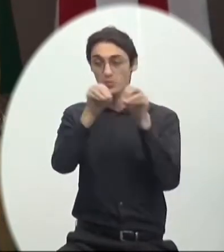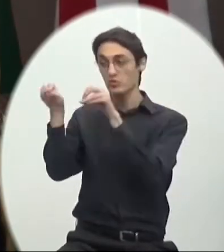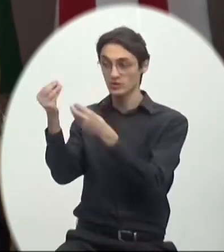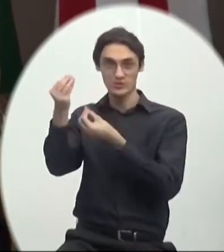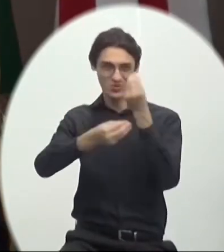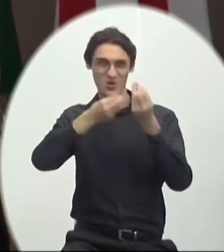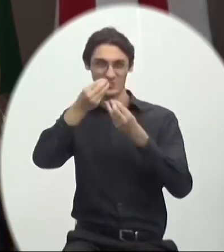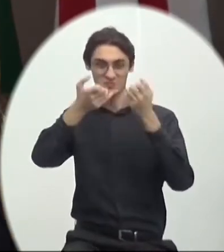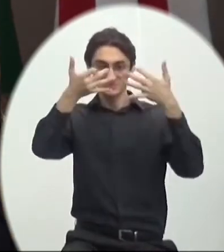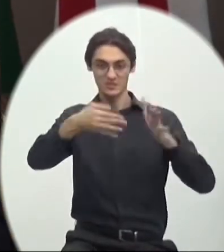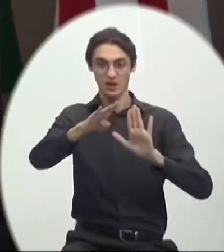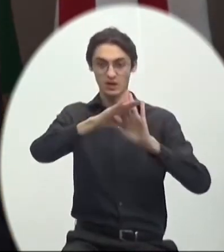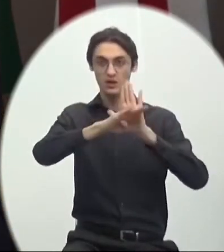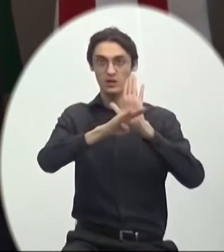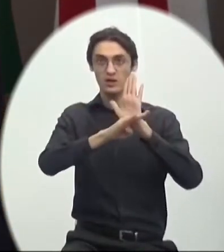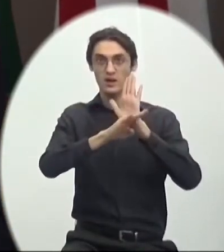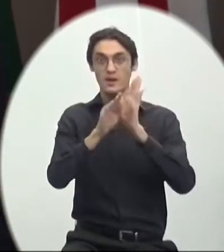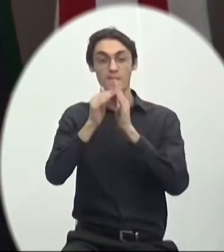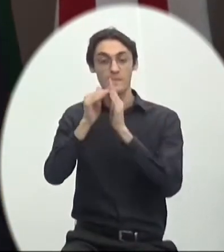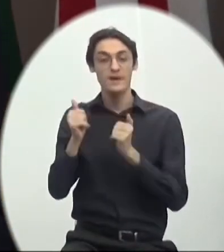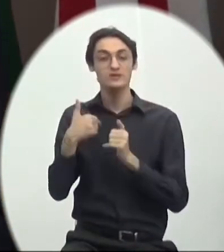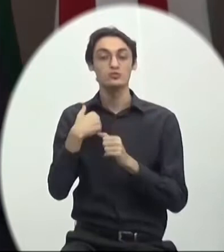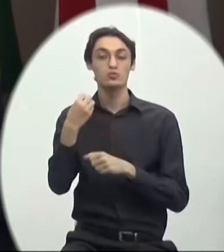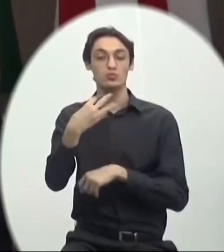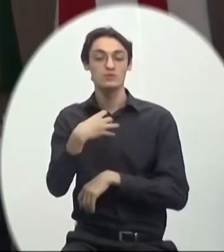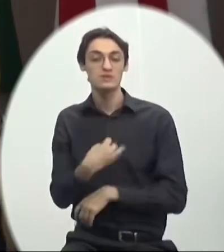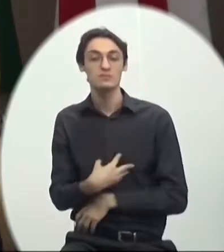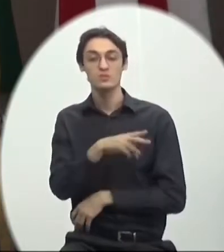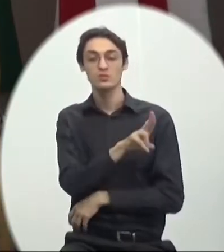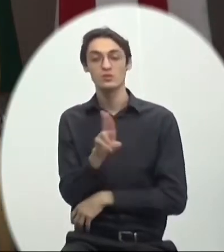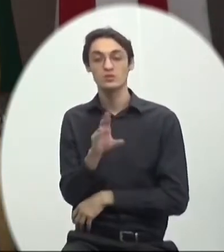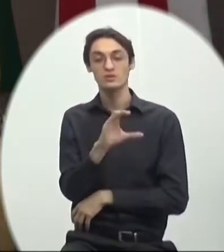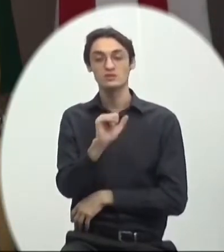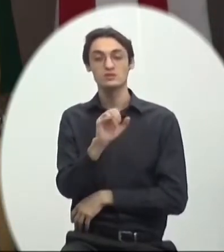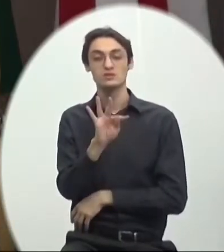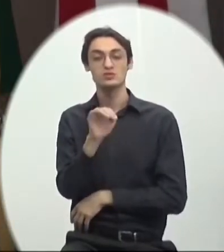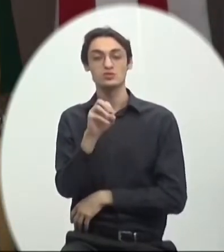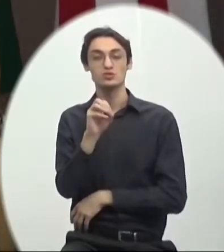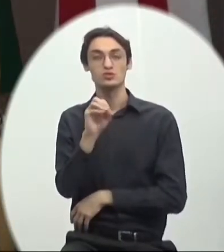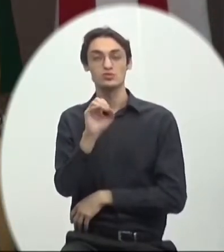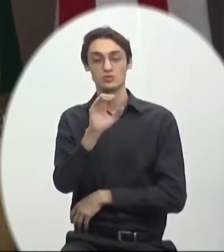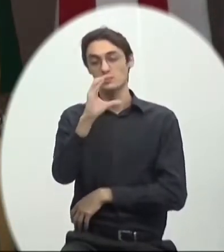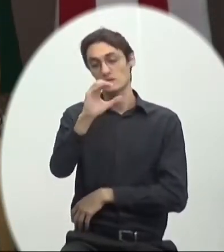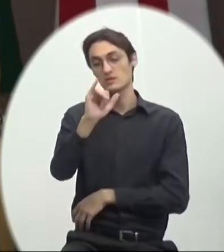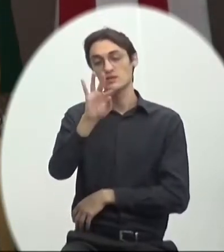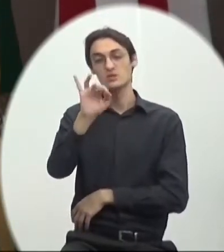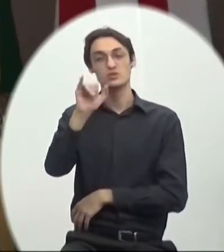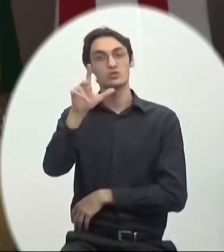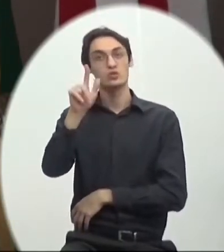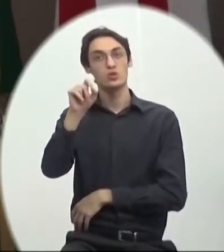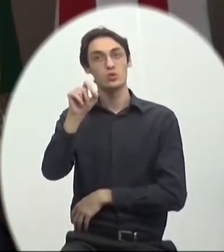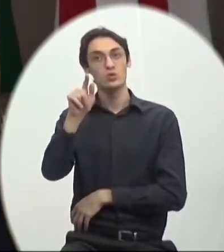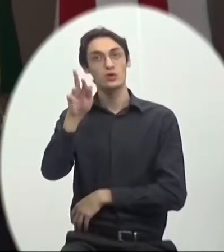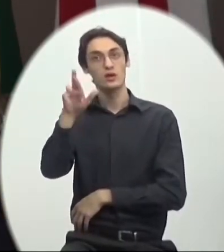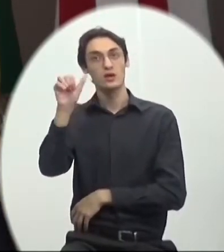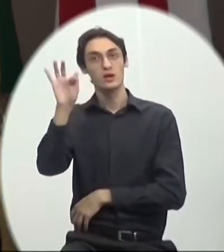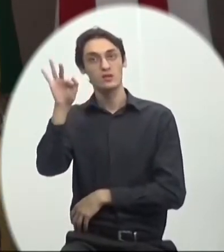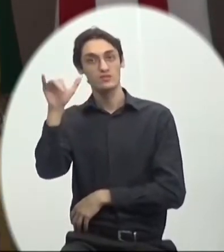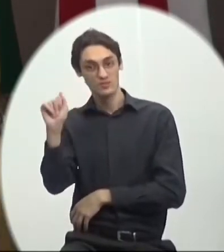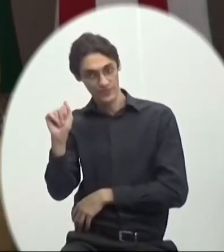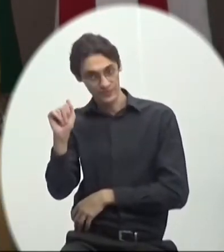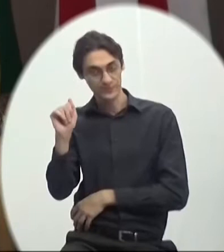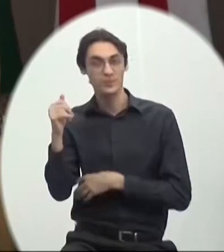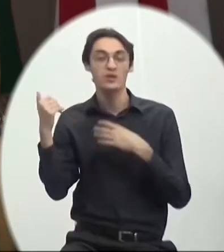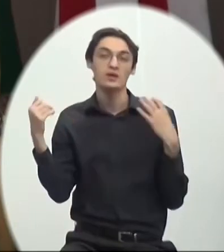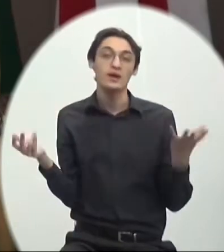solicita, quem sabe, uma cintilografia dessa criança que está internada ali, para depois transferir para o